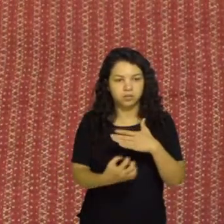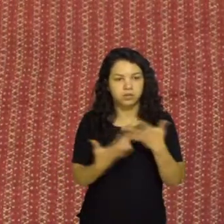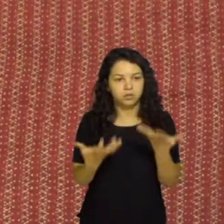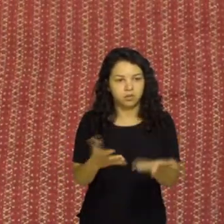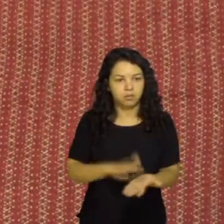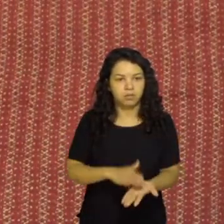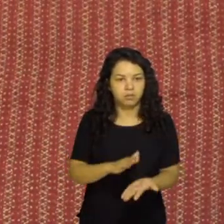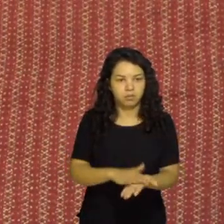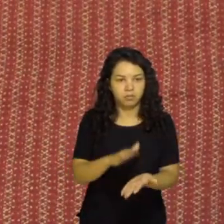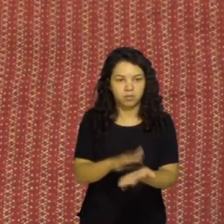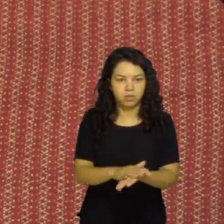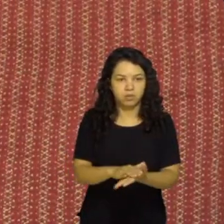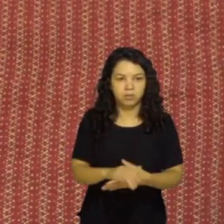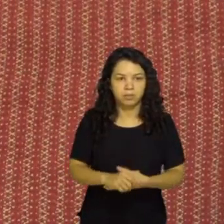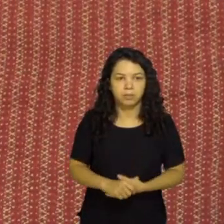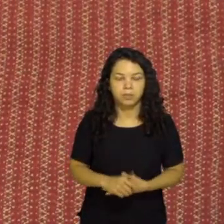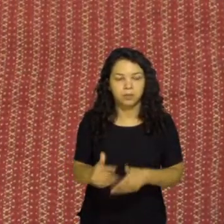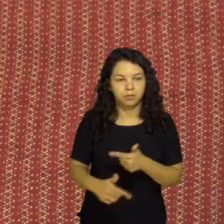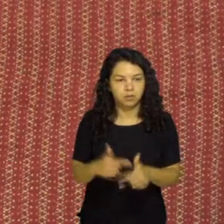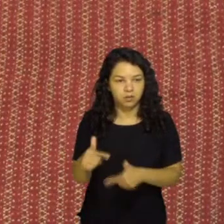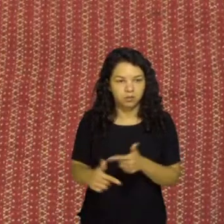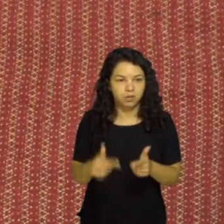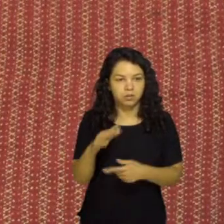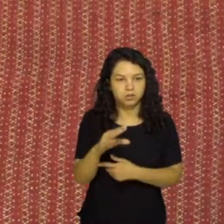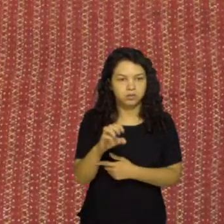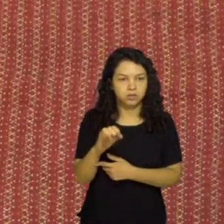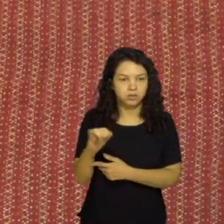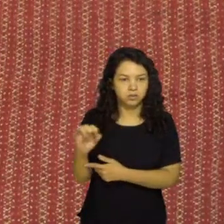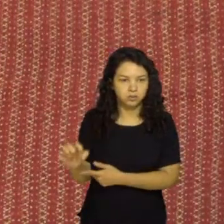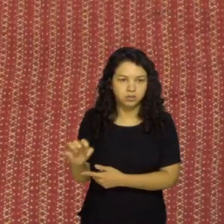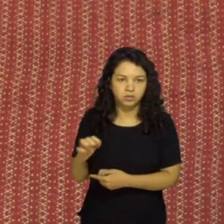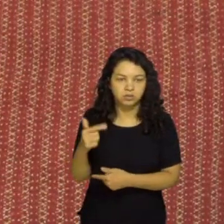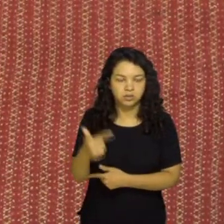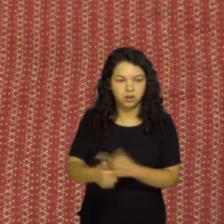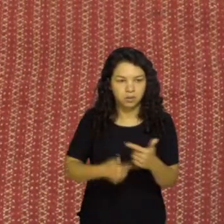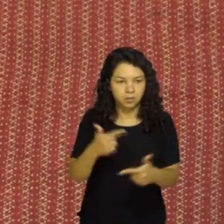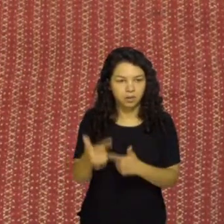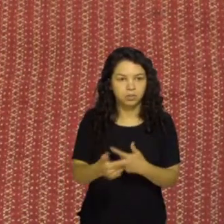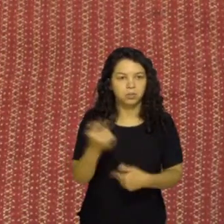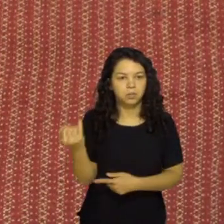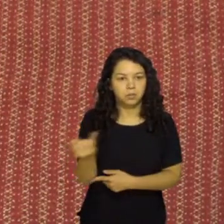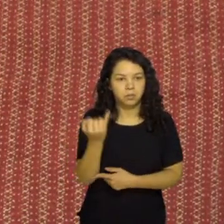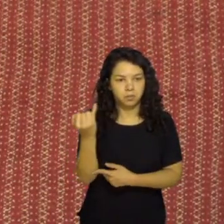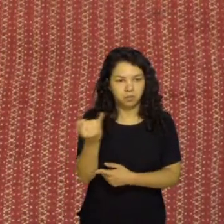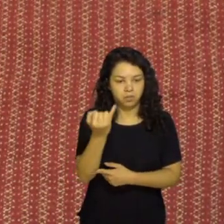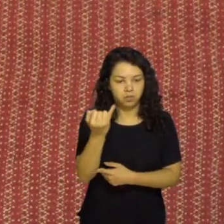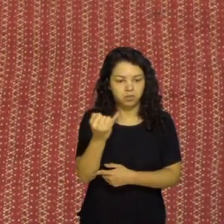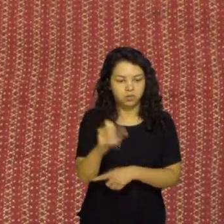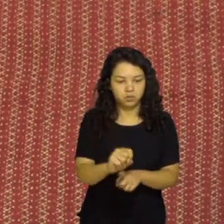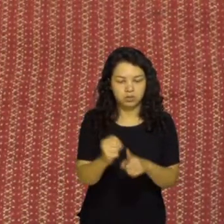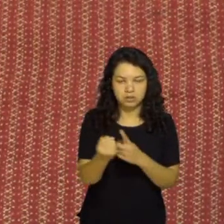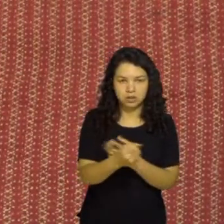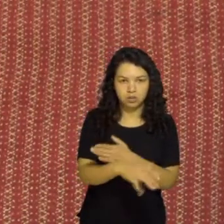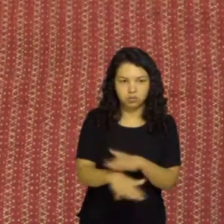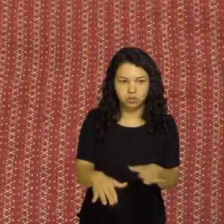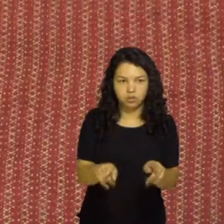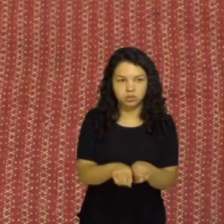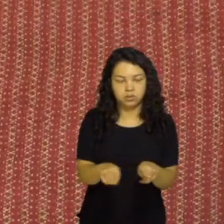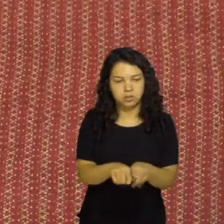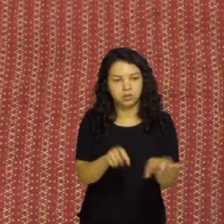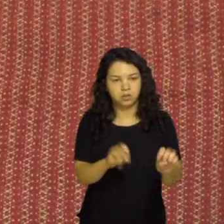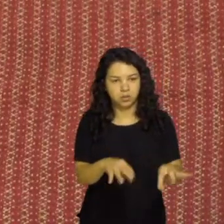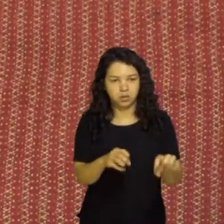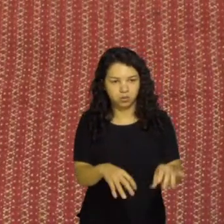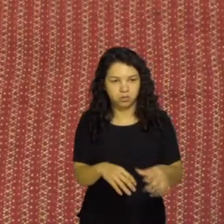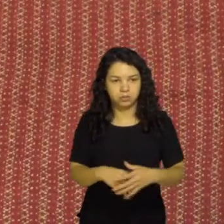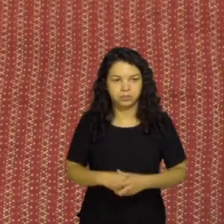parabenizar o trabalho do CIE, é um trabalho muito importante, não só social, como educativo,